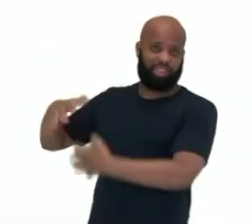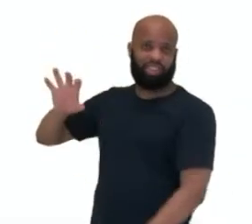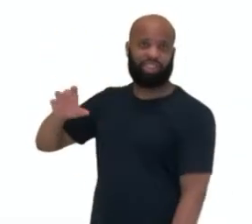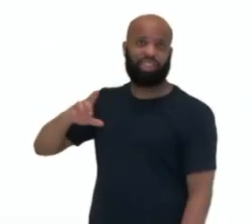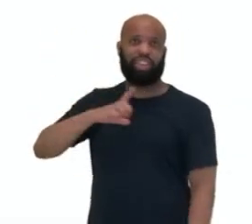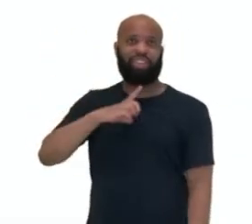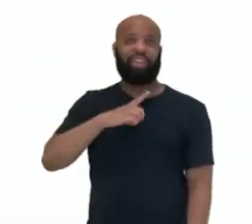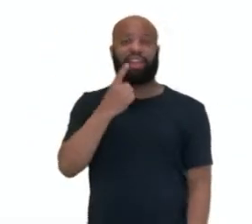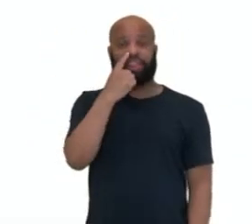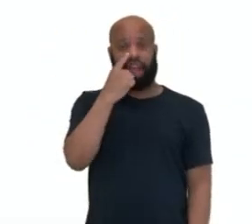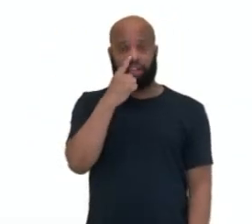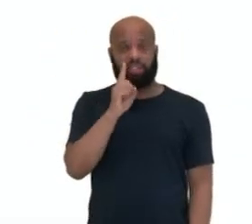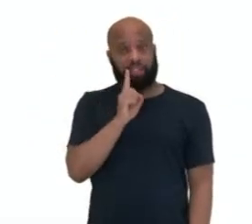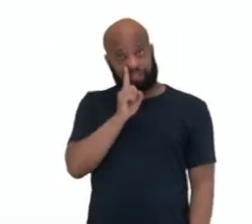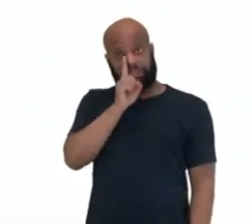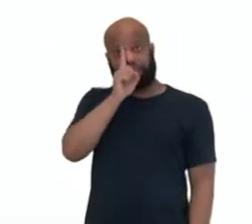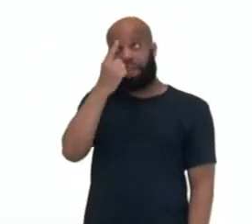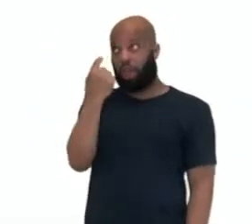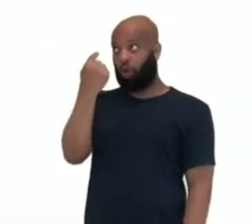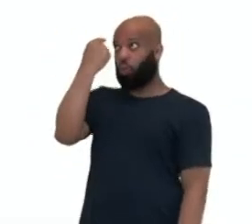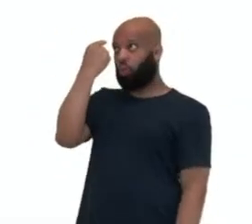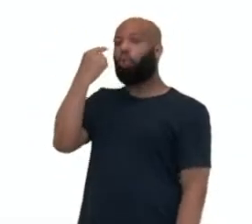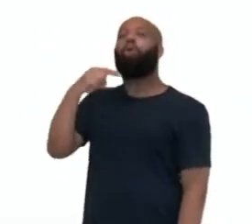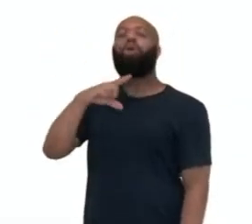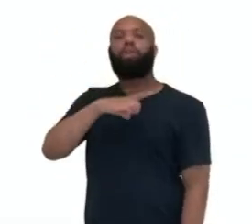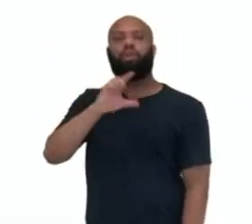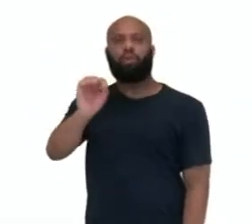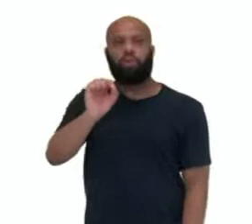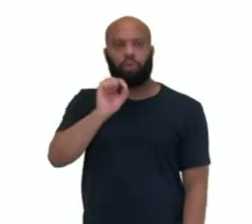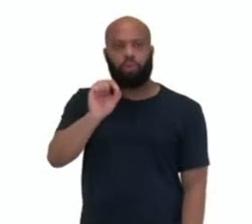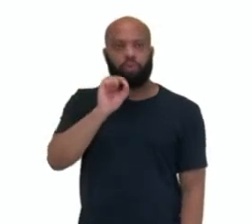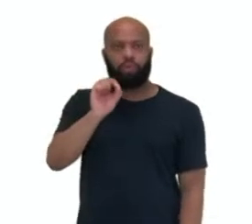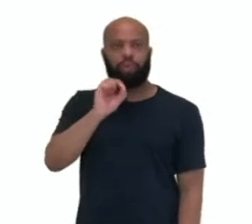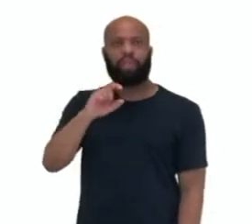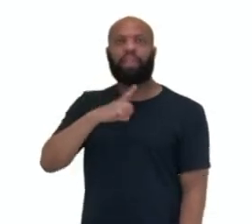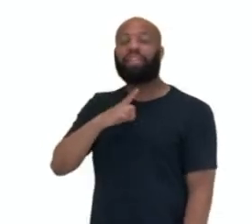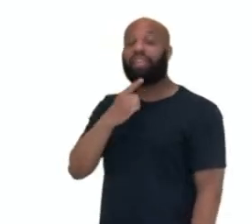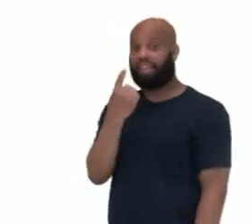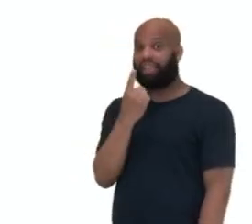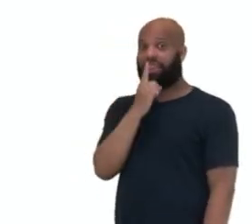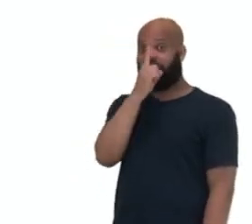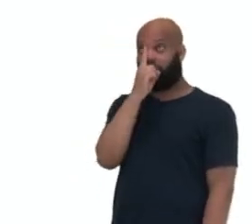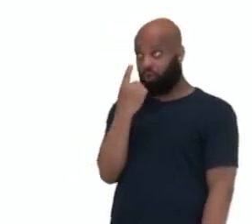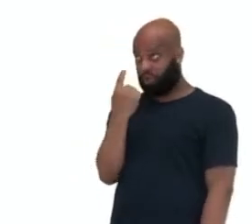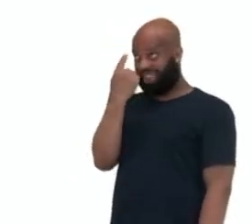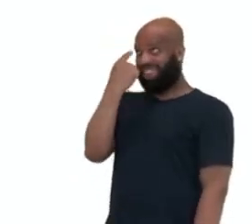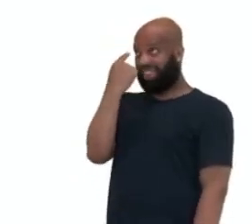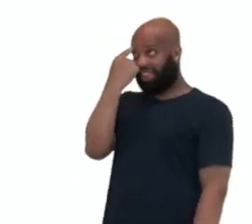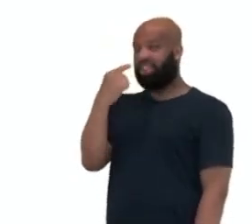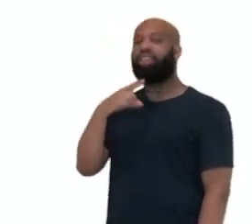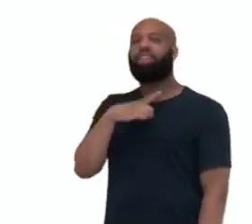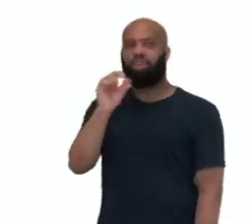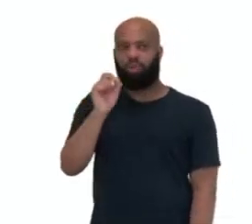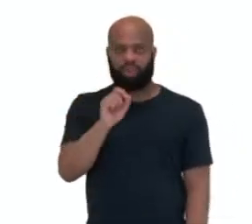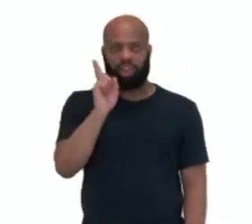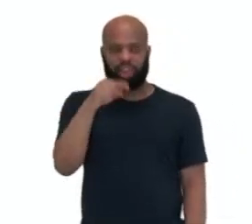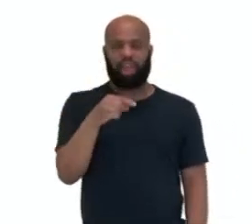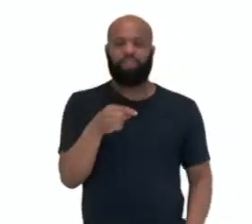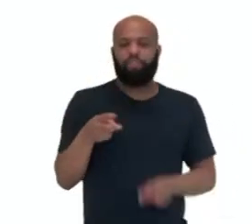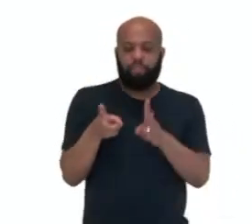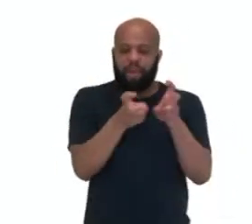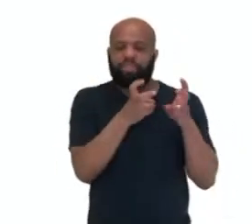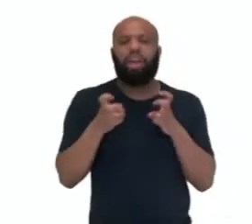parte interna da nossa cavidade nasal, na parte superior, nós temos esses receptores.